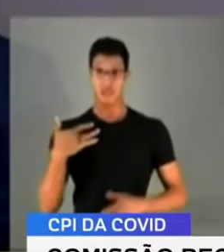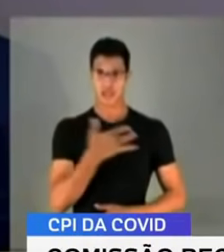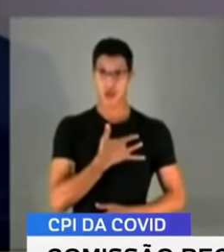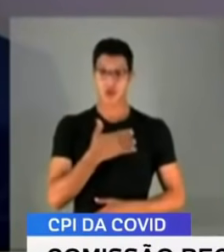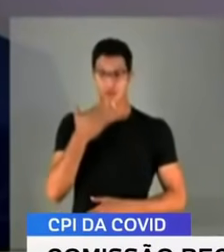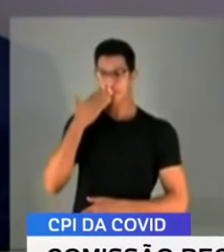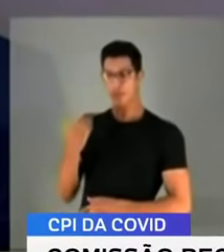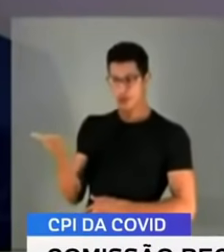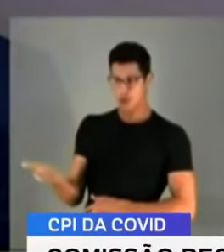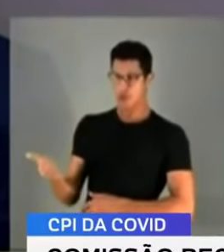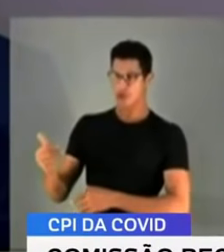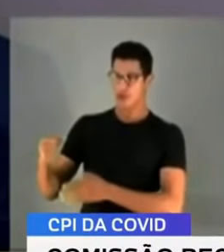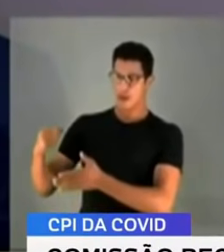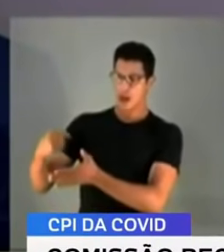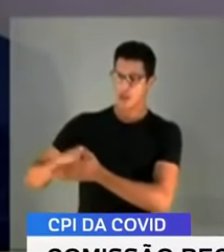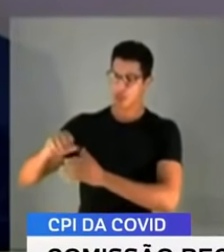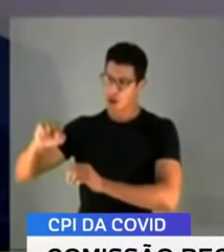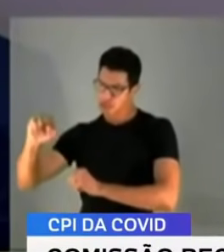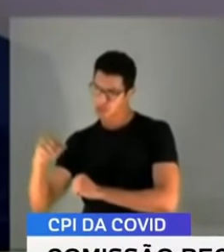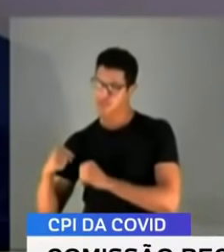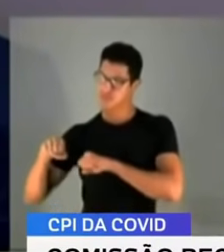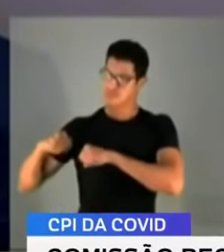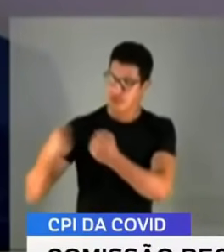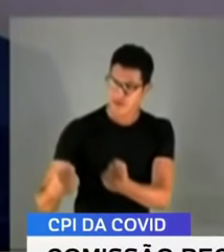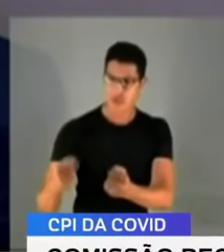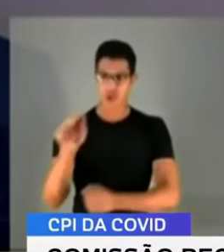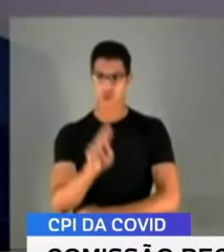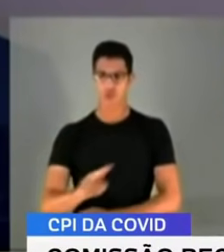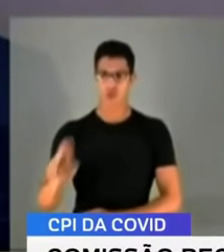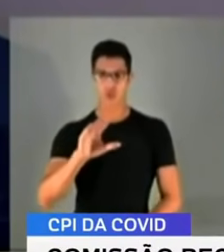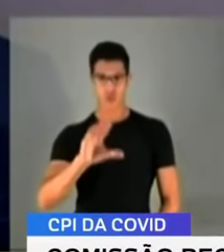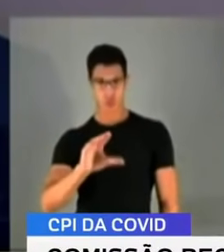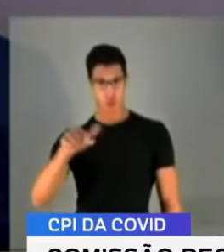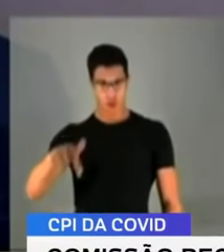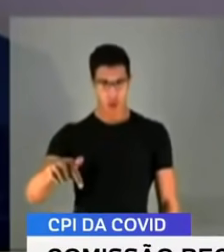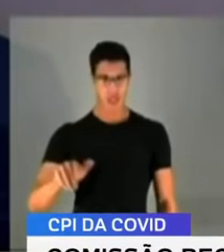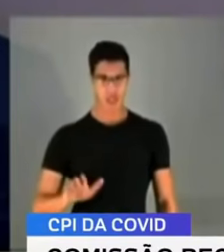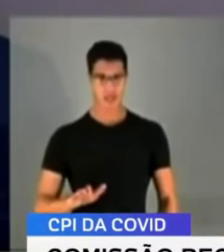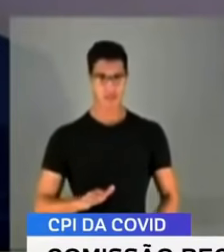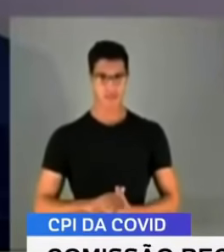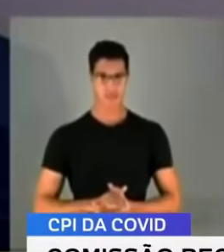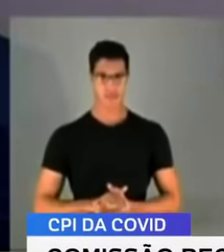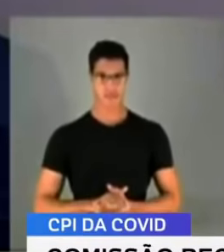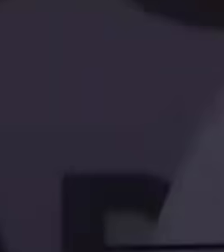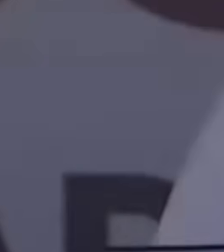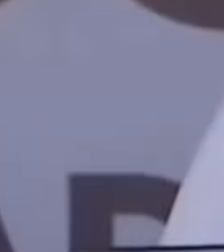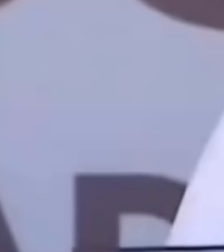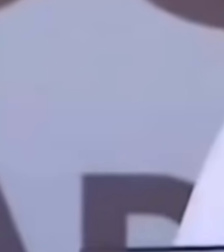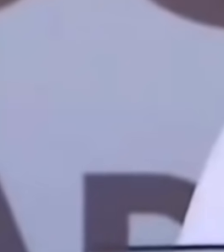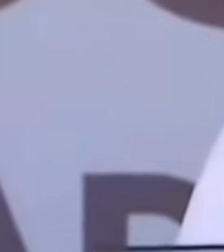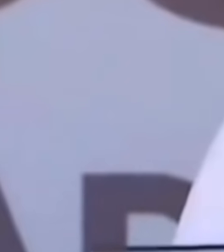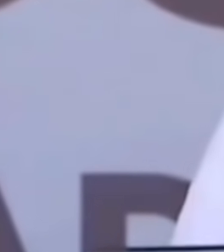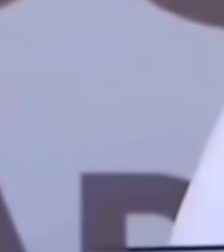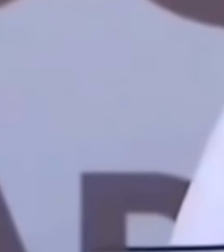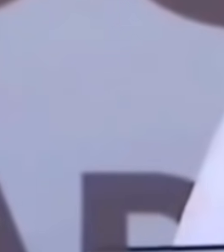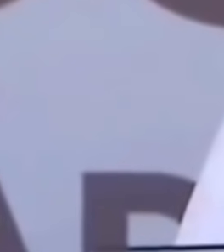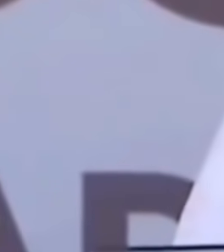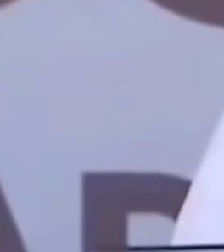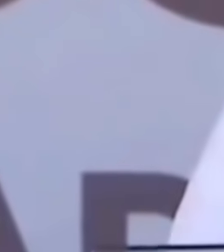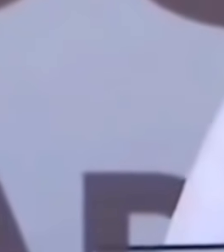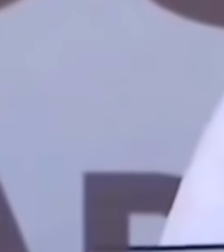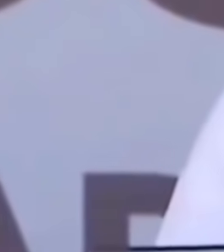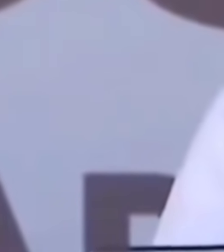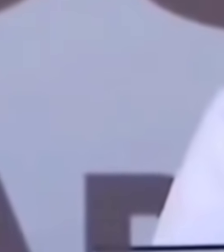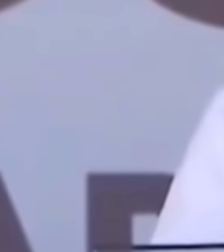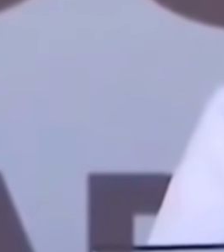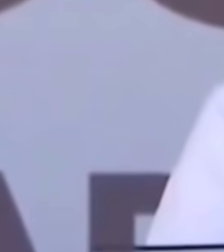que atuasse com protagonismo na defesa do uso da cloroquina? Nunca. E mais ainda, Deus